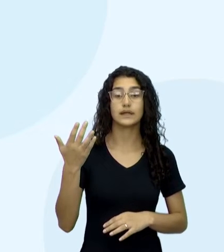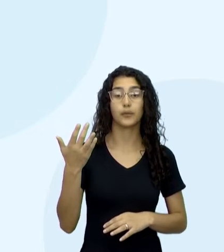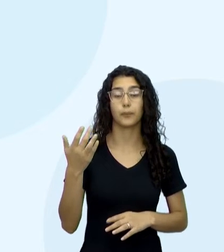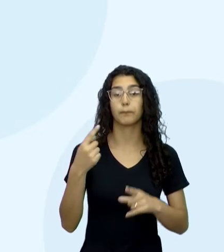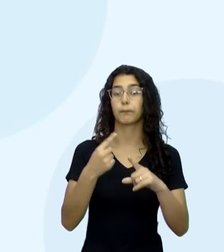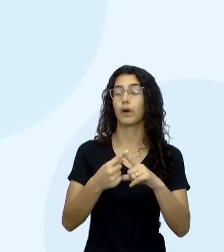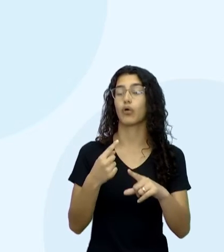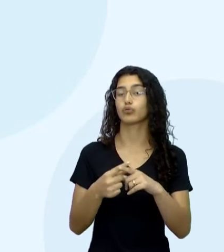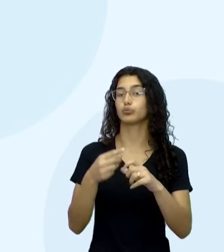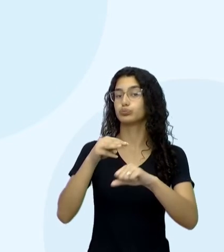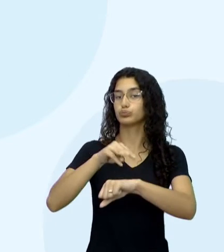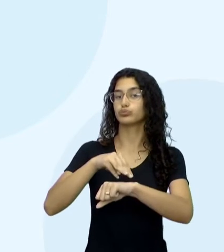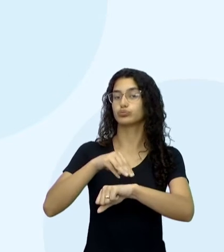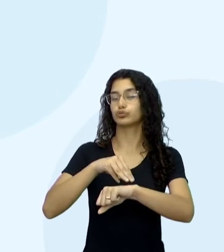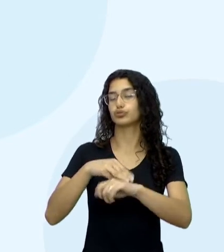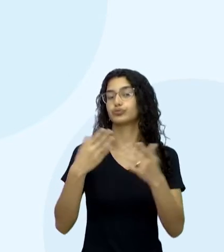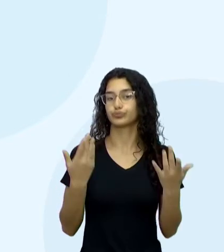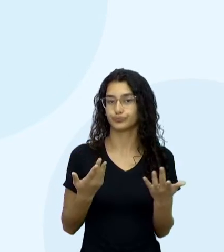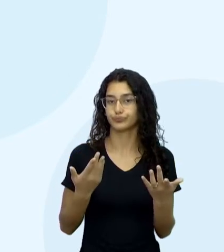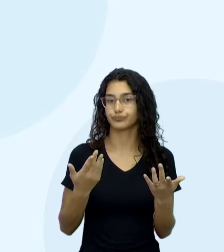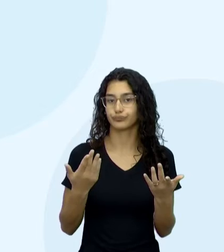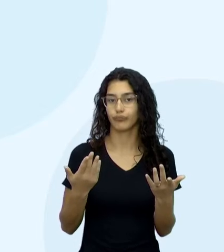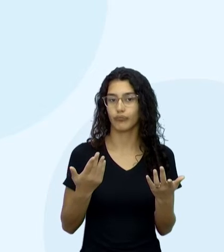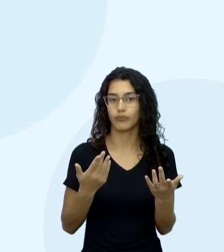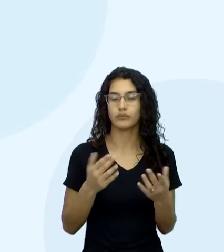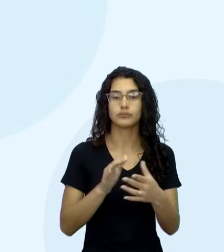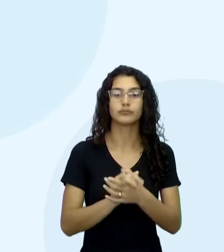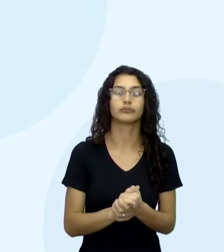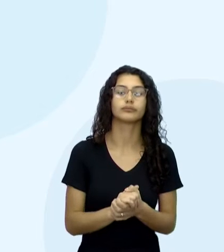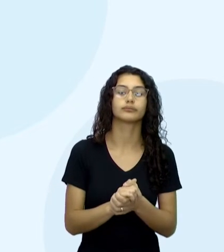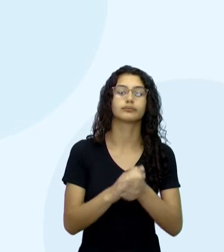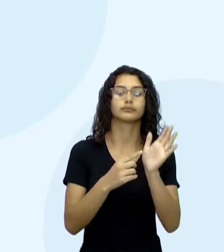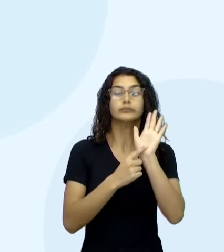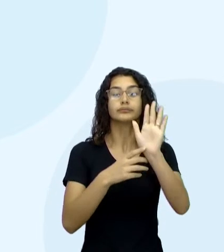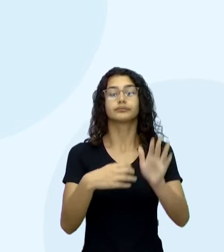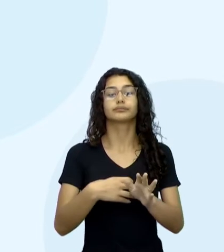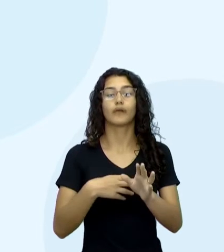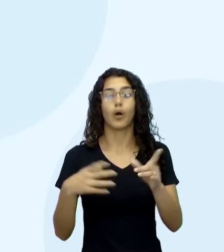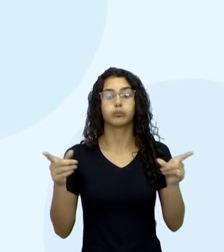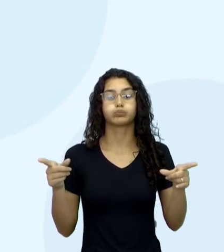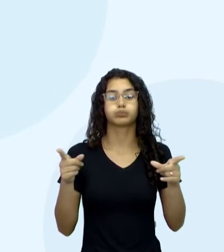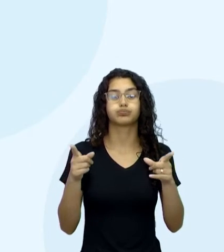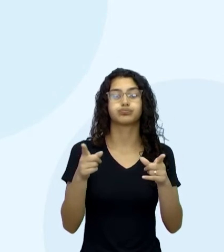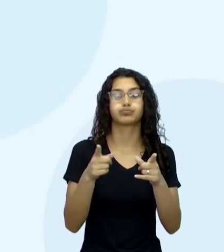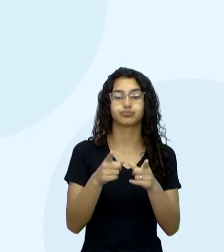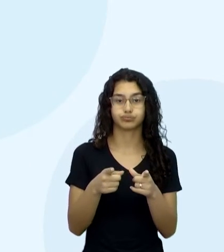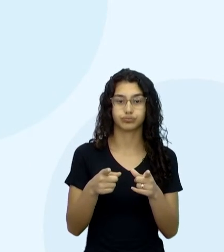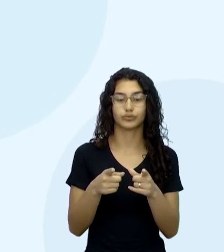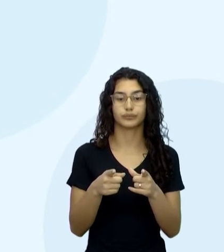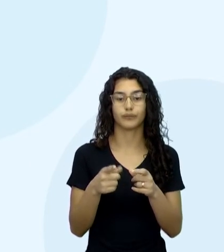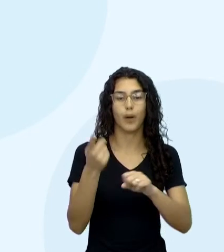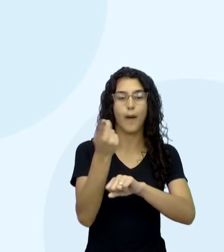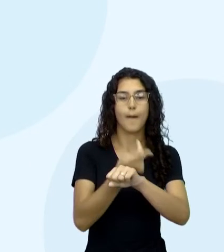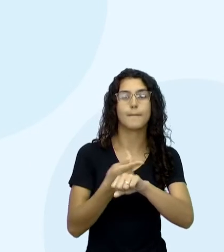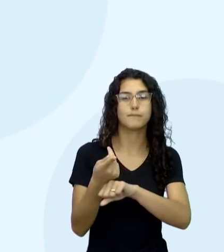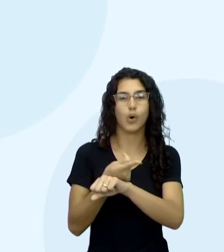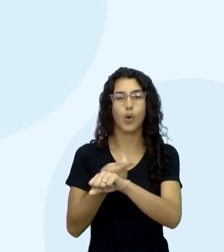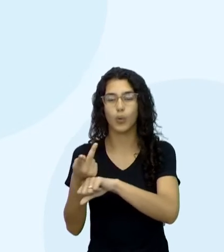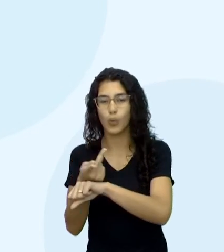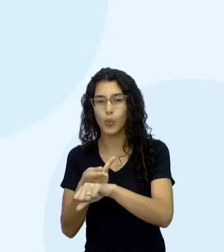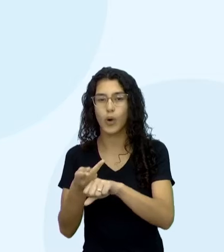de algo e e ele se deu por meio do encolhimento da exploração